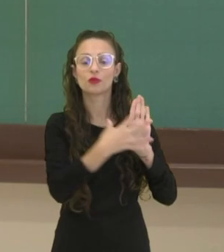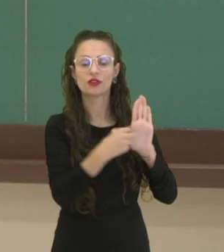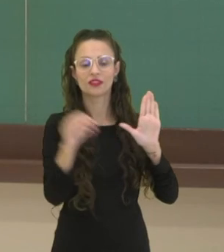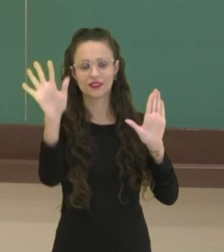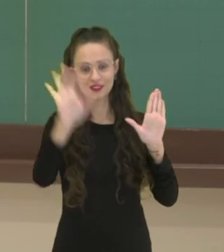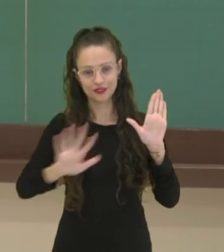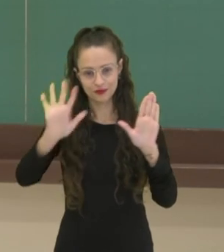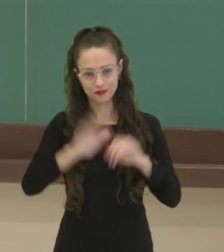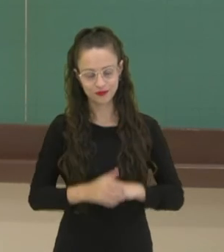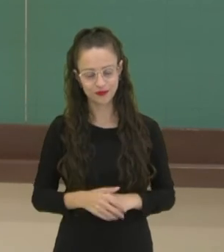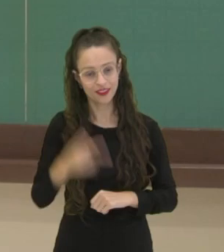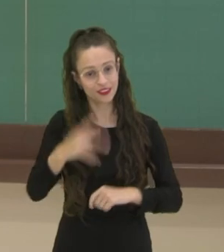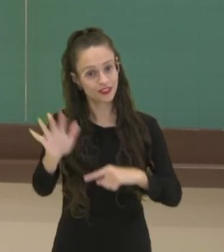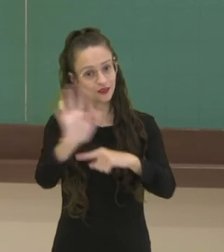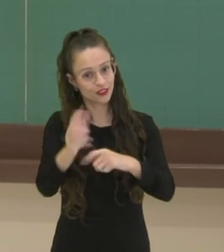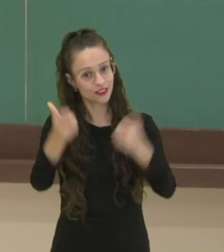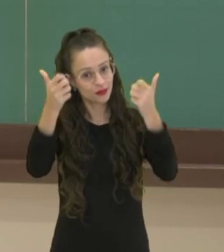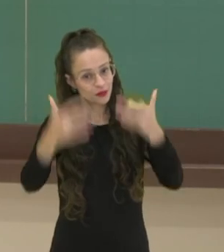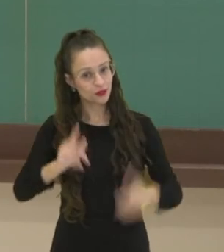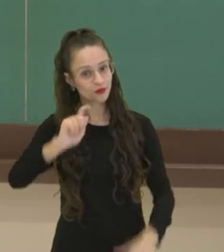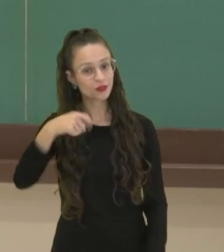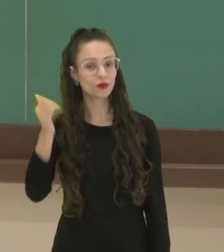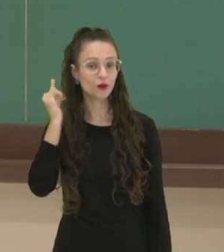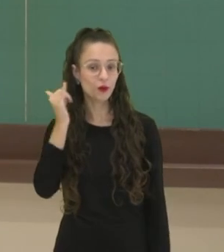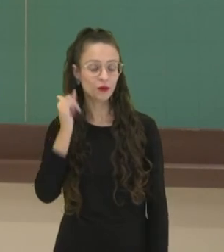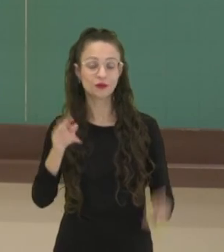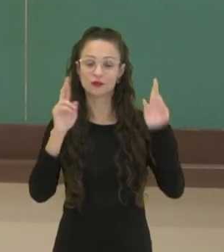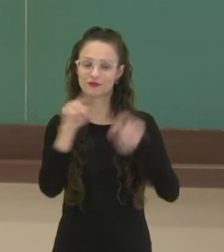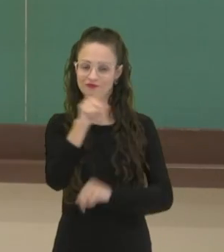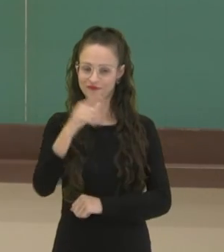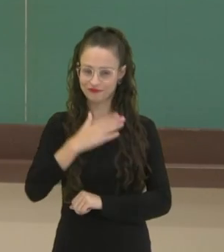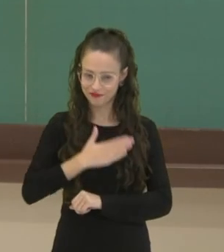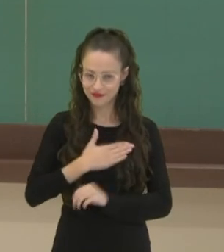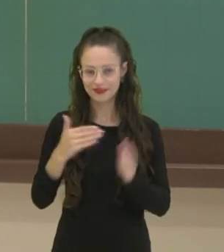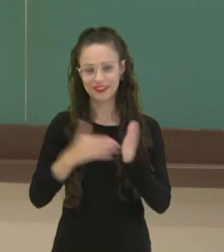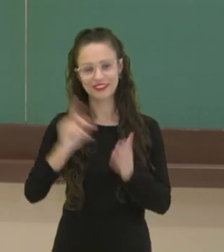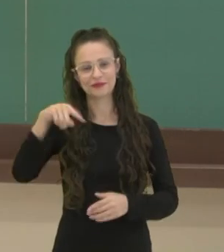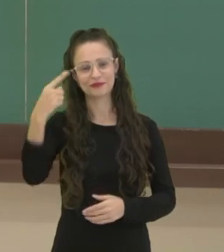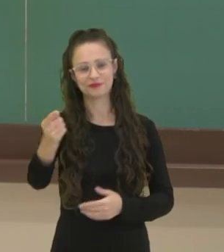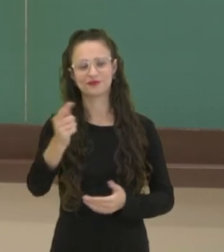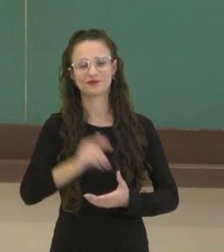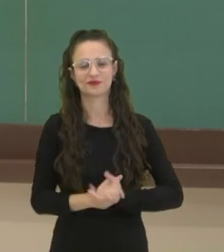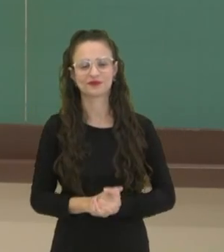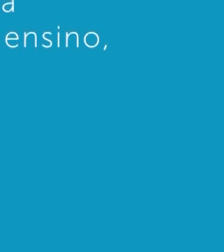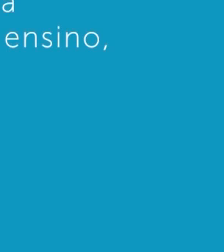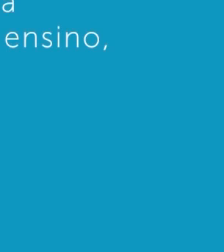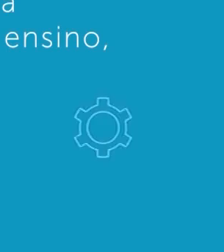Nesse vídeo, falamos sobre conto. Espero que você tenha gostado e até breve!